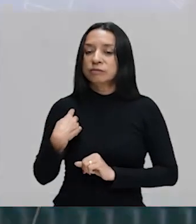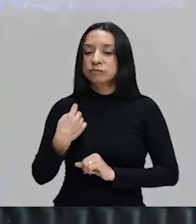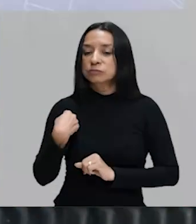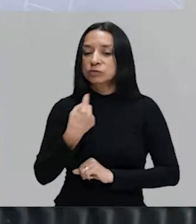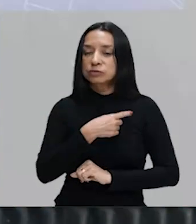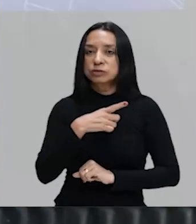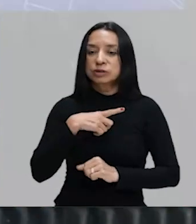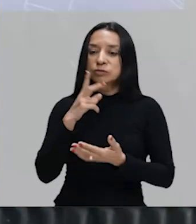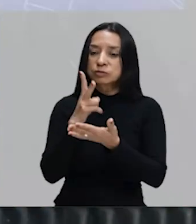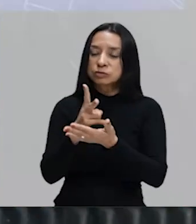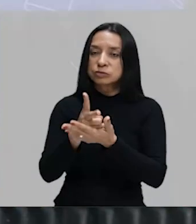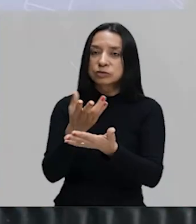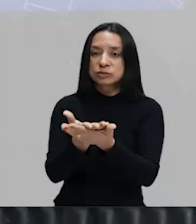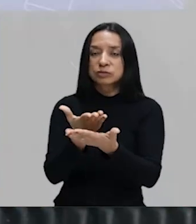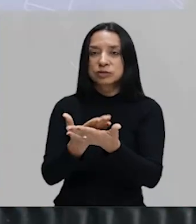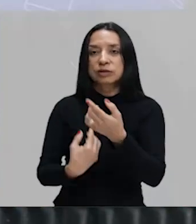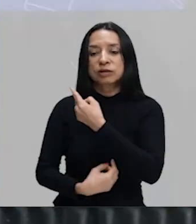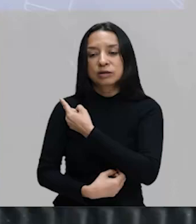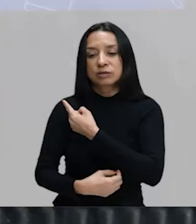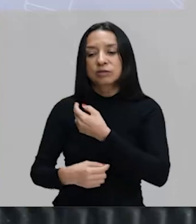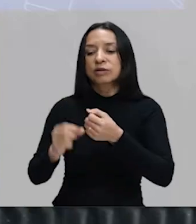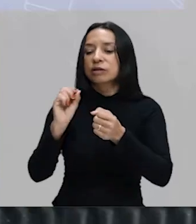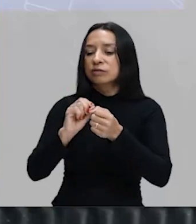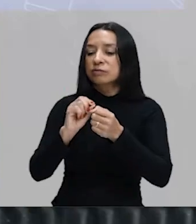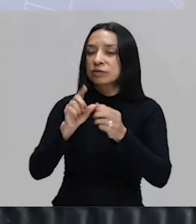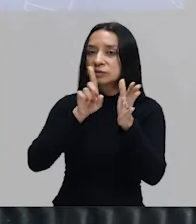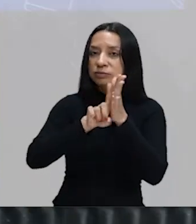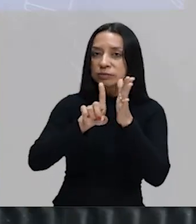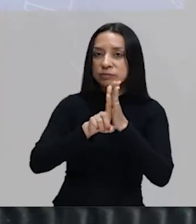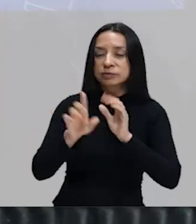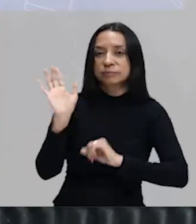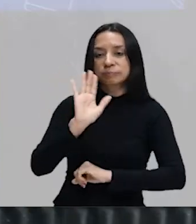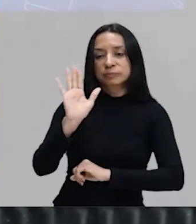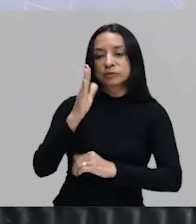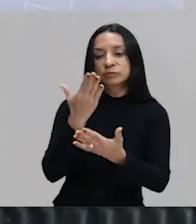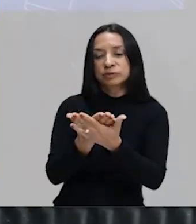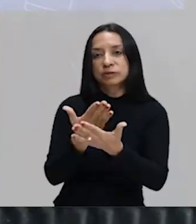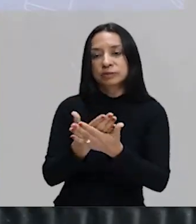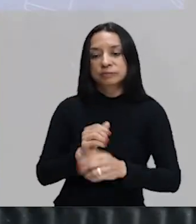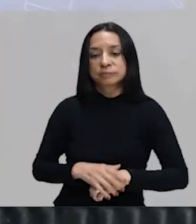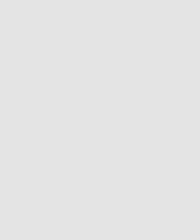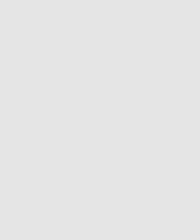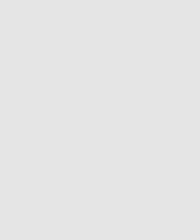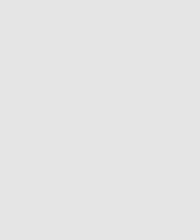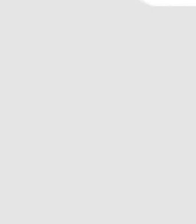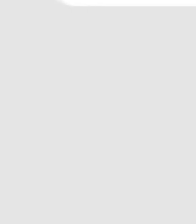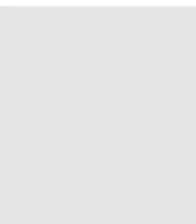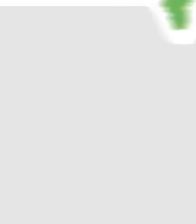continuação dessa aula para vocês e façam a pesquisa. Até a próxima aula. Hasta luego.